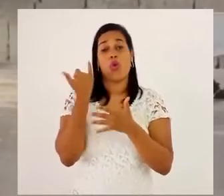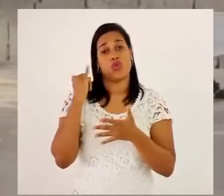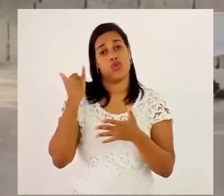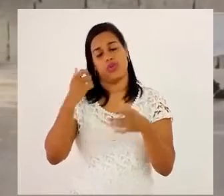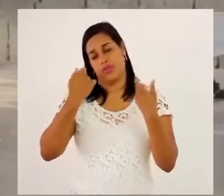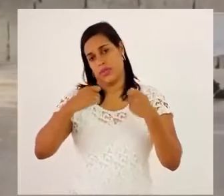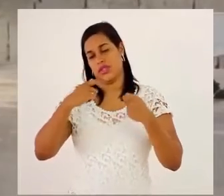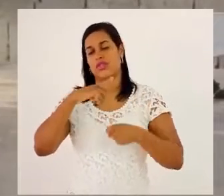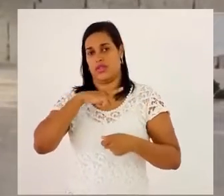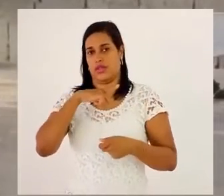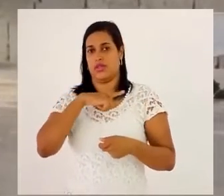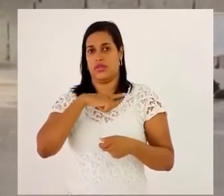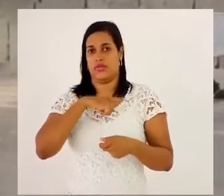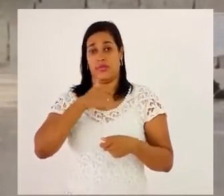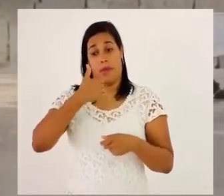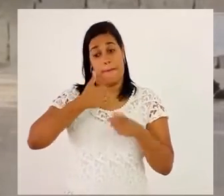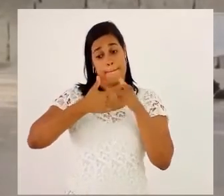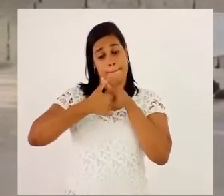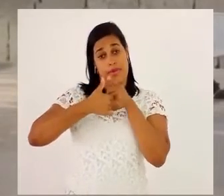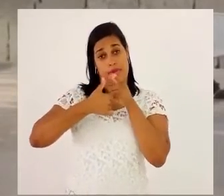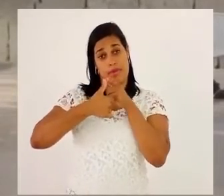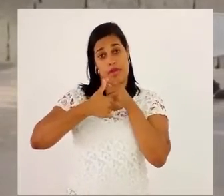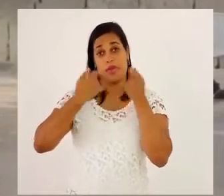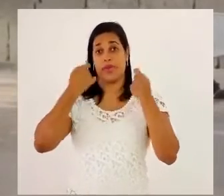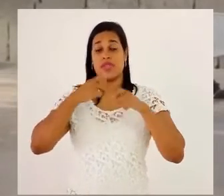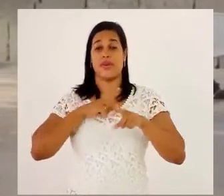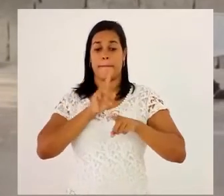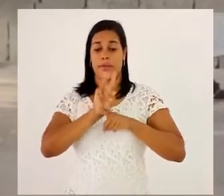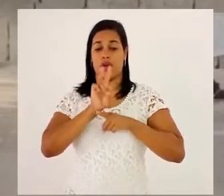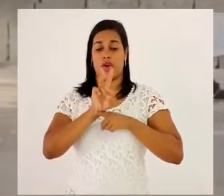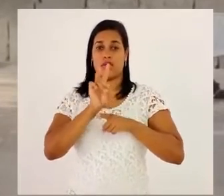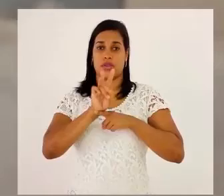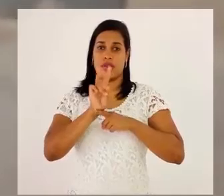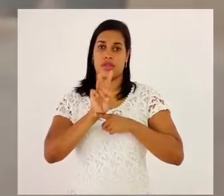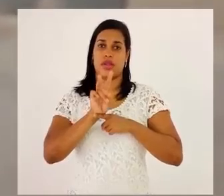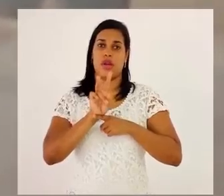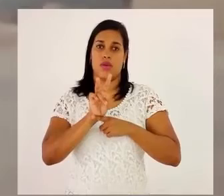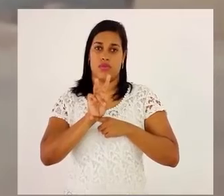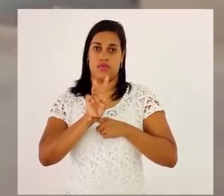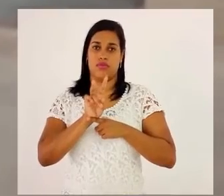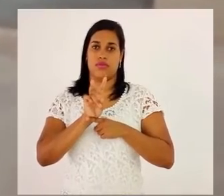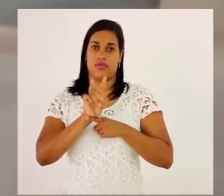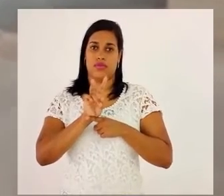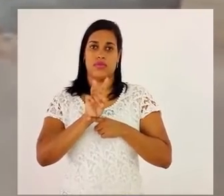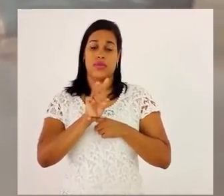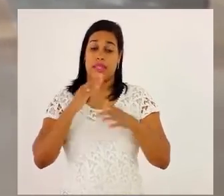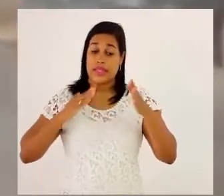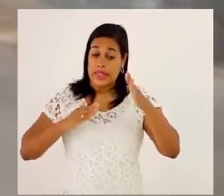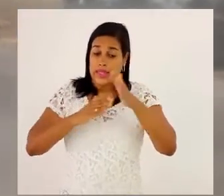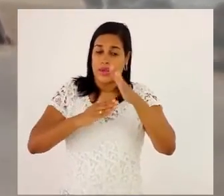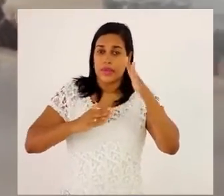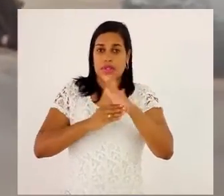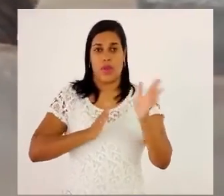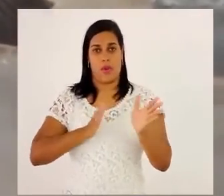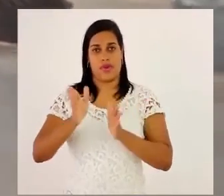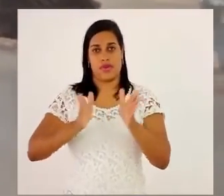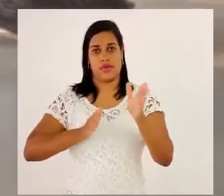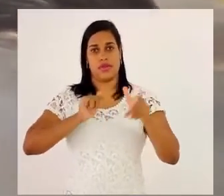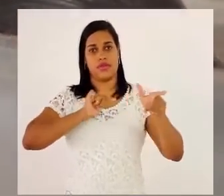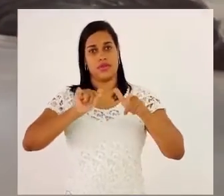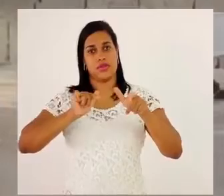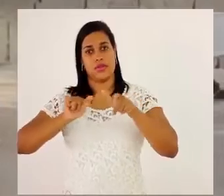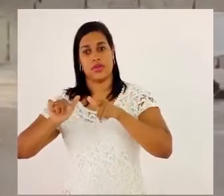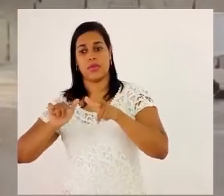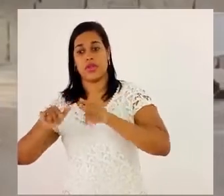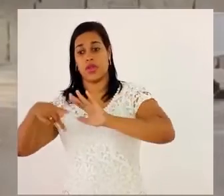necessárias. Uma delas, a coifa de proteção, que ela vai prevenir, ela vai limitar o acesso do trabalhador